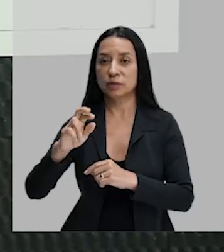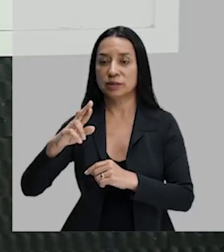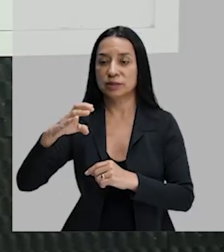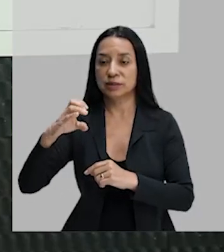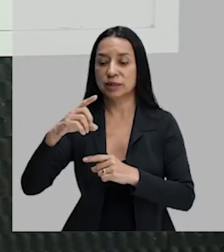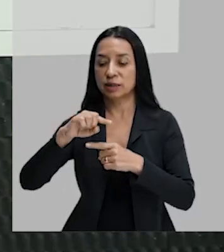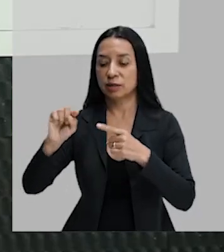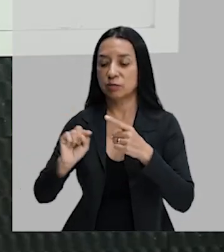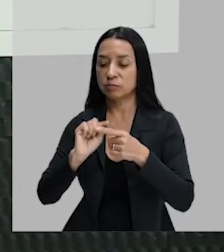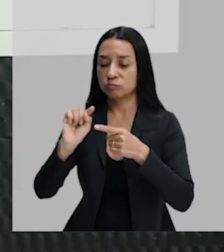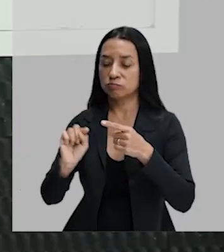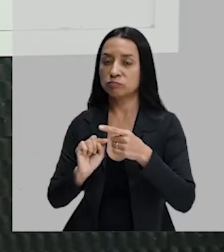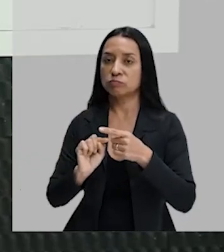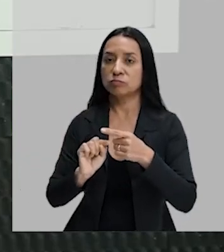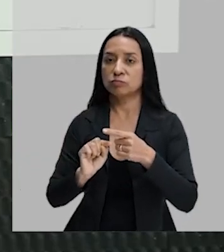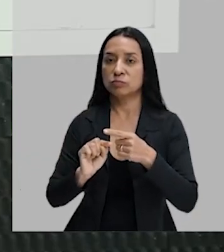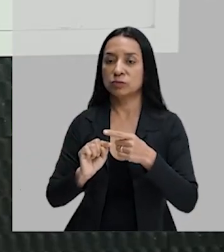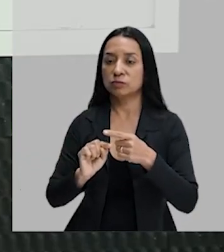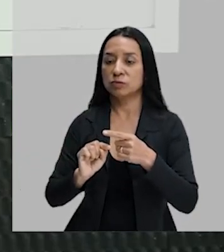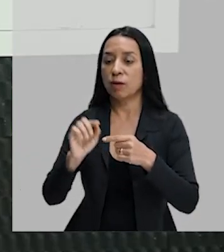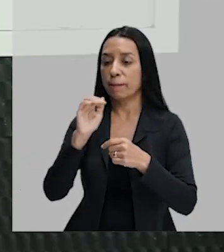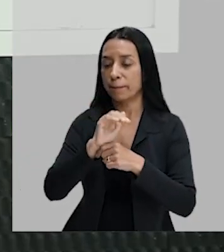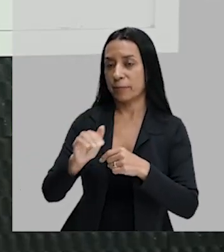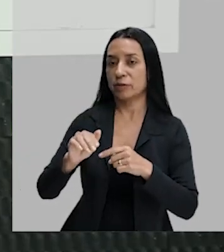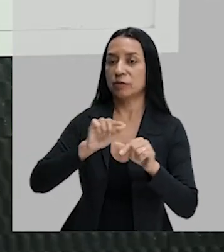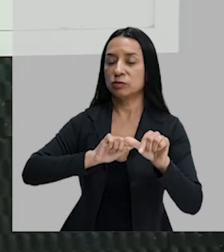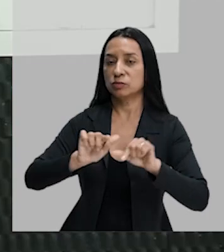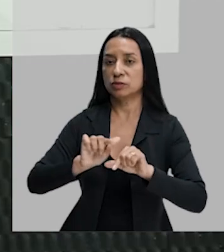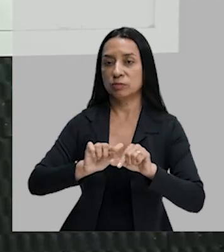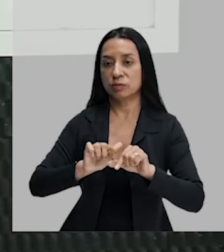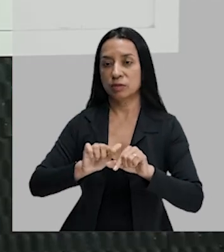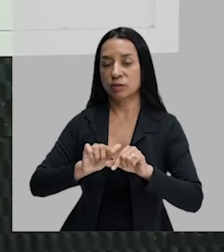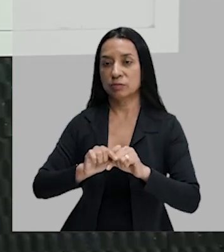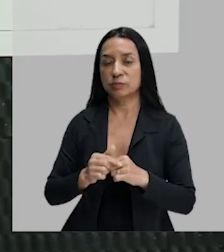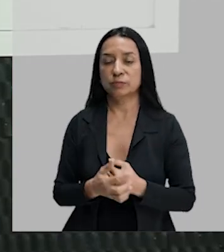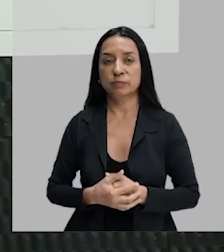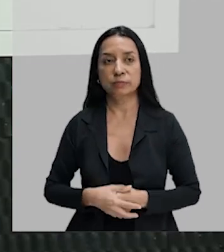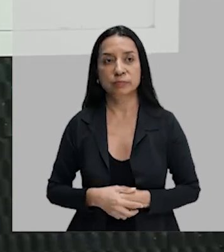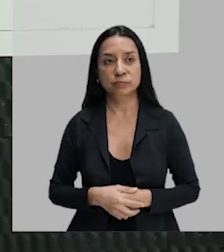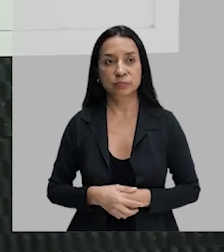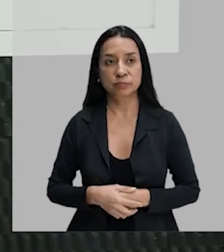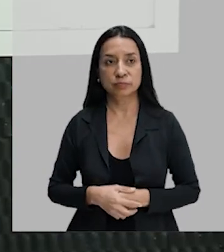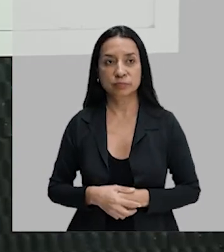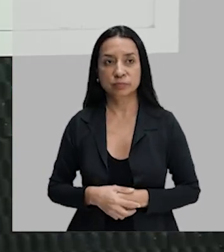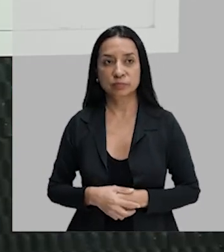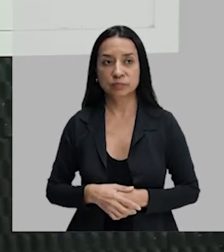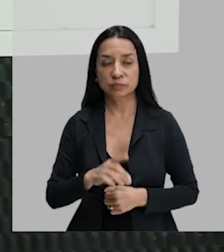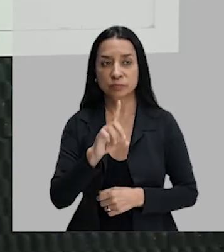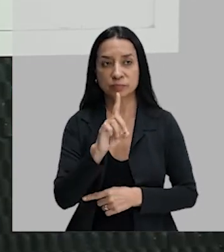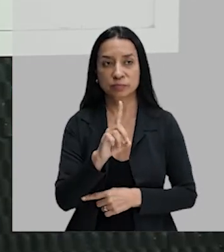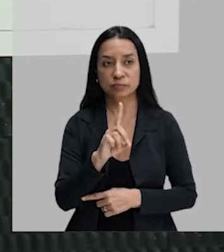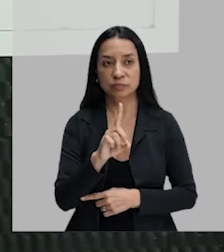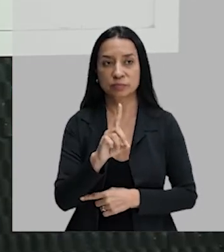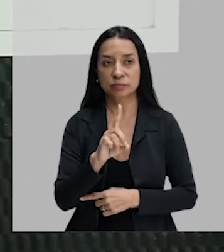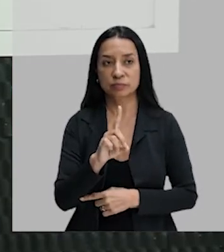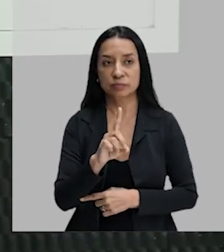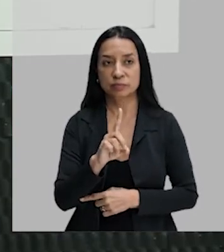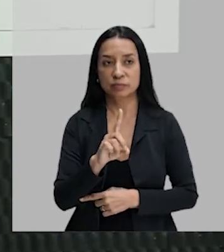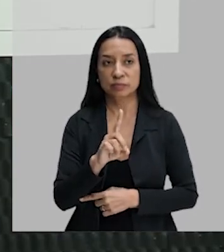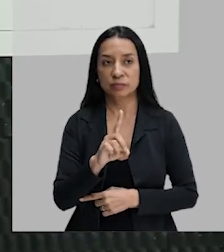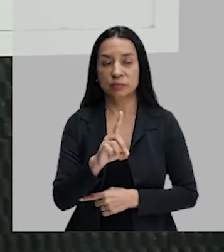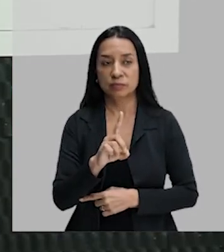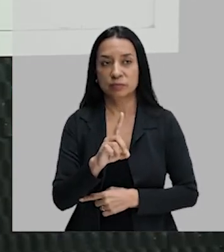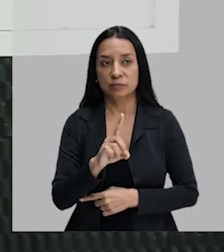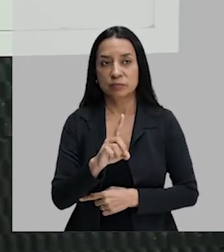vezes eu fico a metade do trabalho tá então vamos lá determinante da matriz